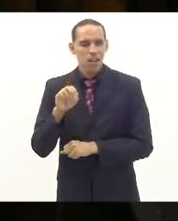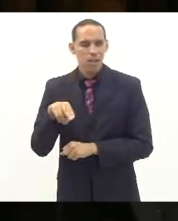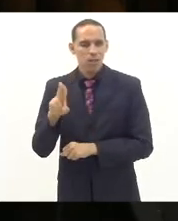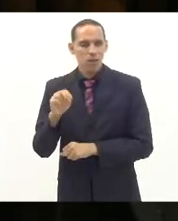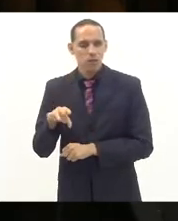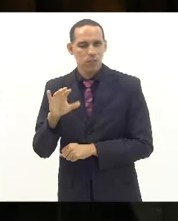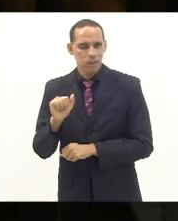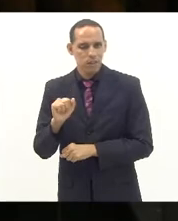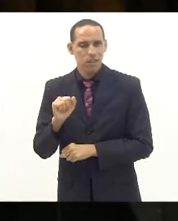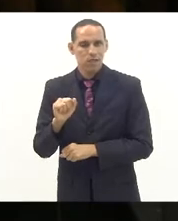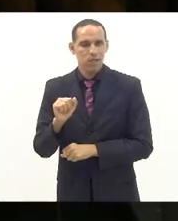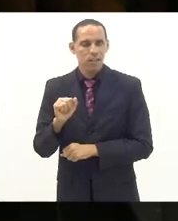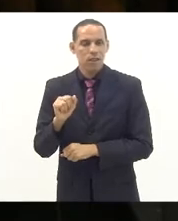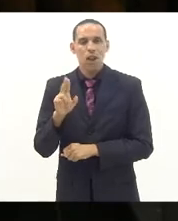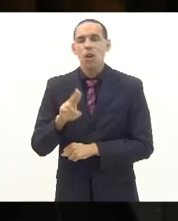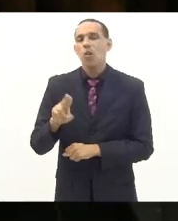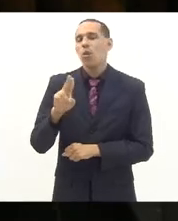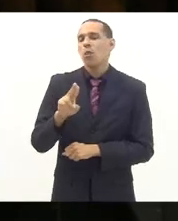usando